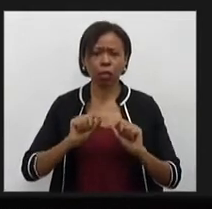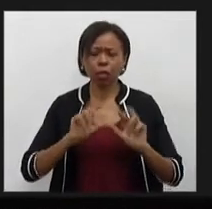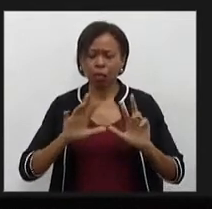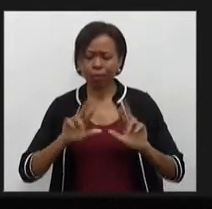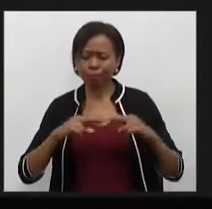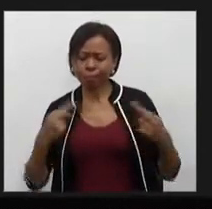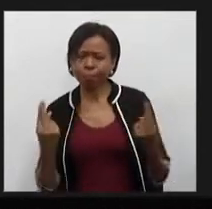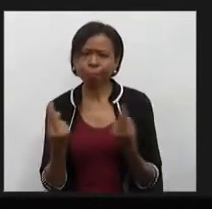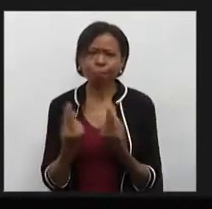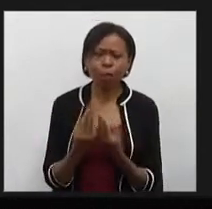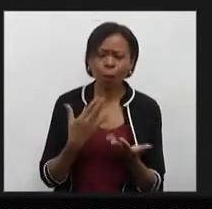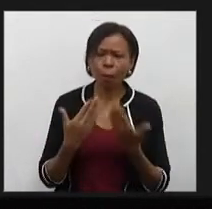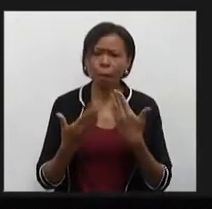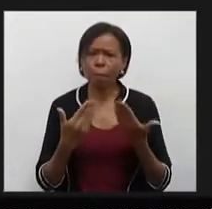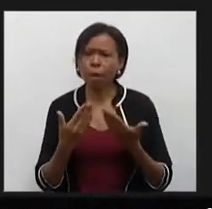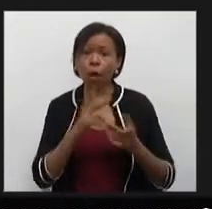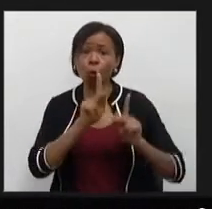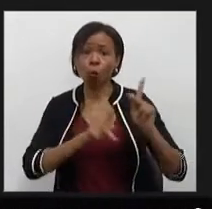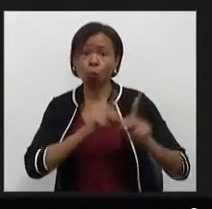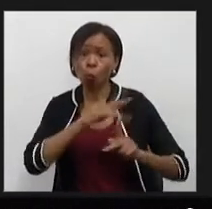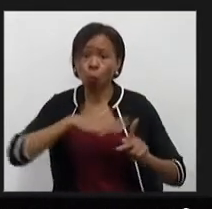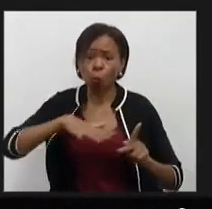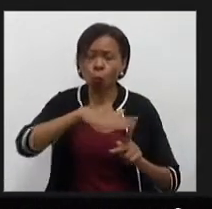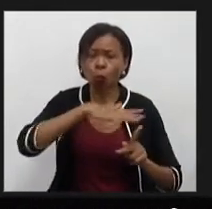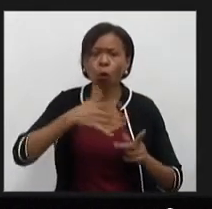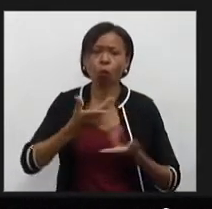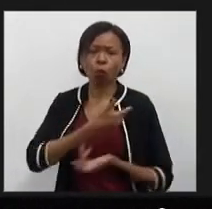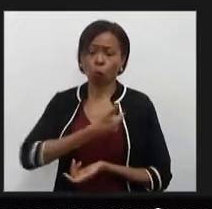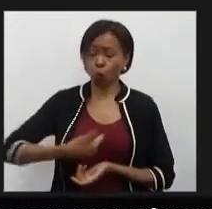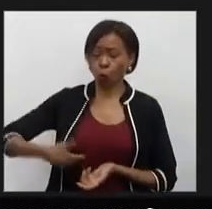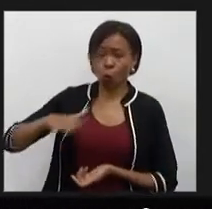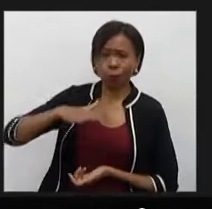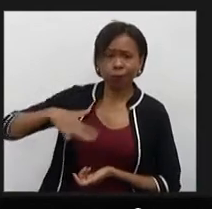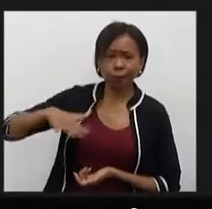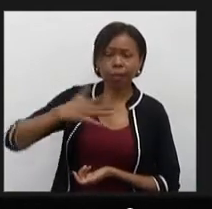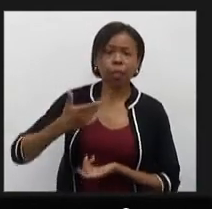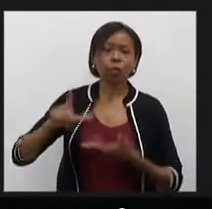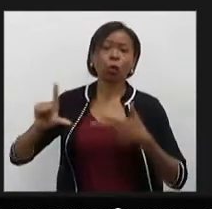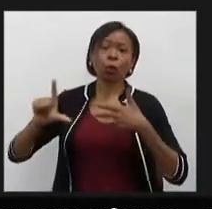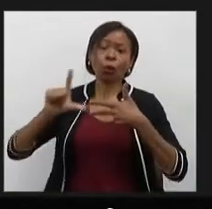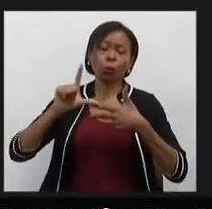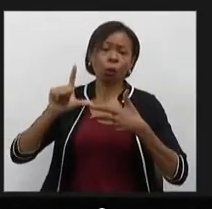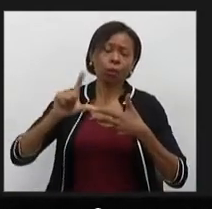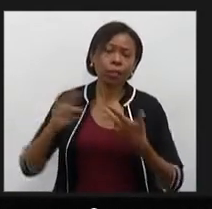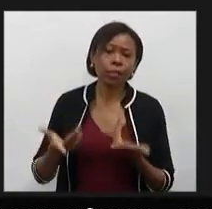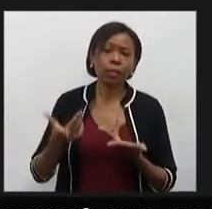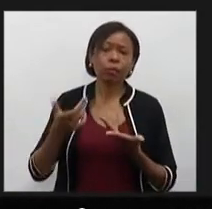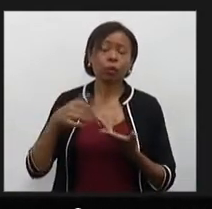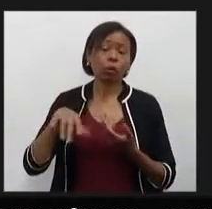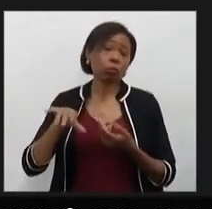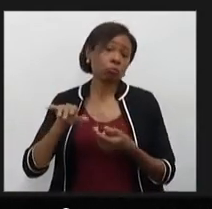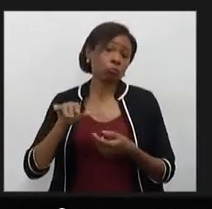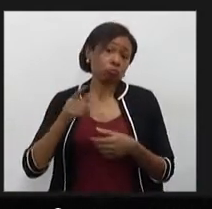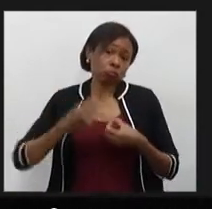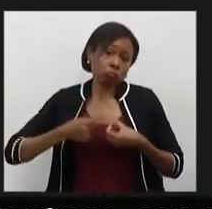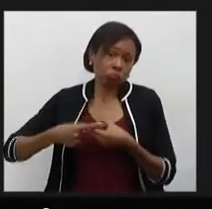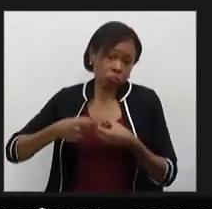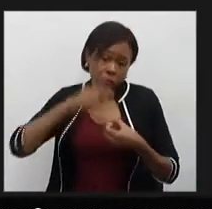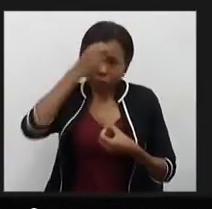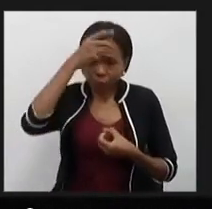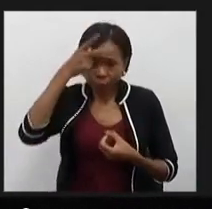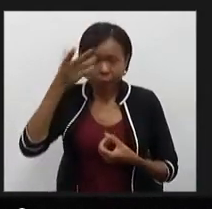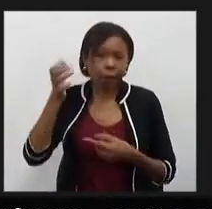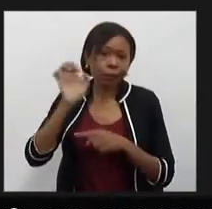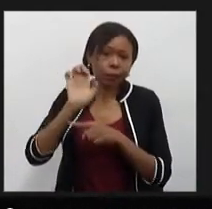coletiva com a população, com os governos, com o legislativo em âmbito municipal, estadual e federal, para que o resultado